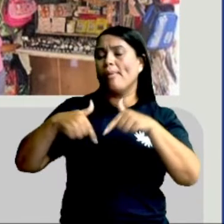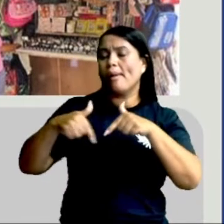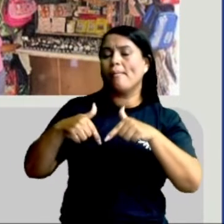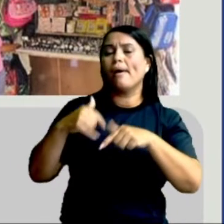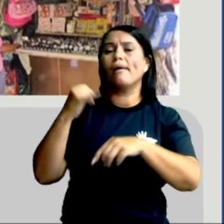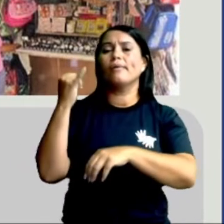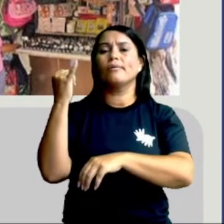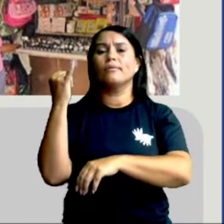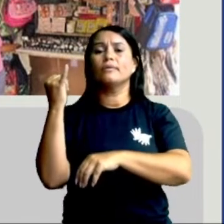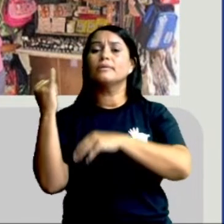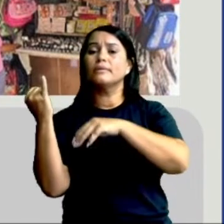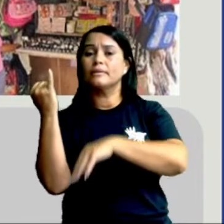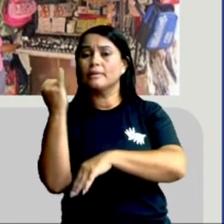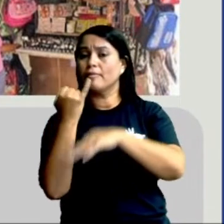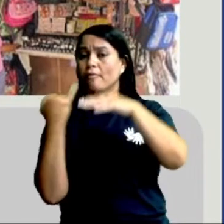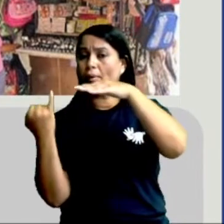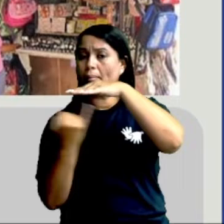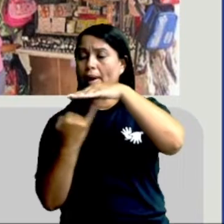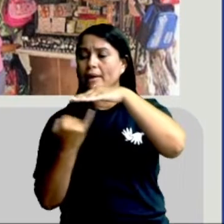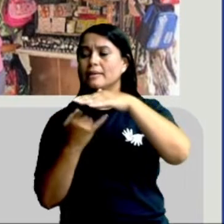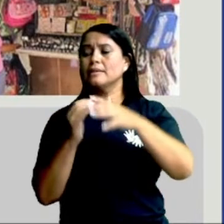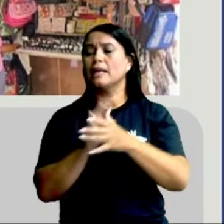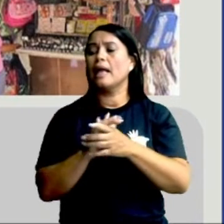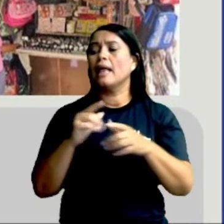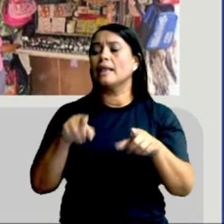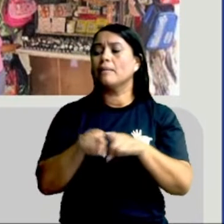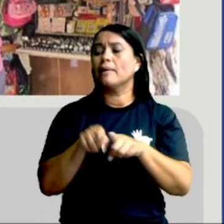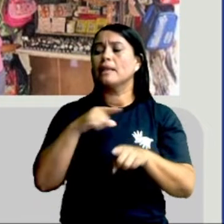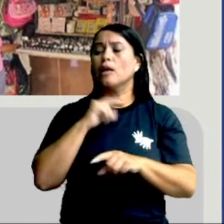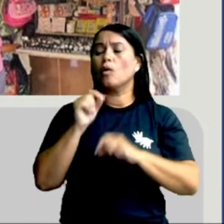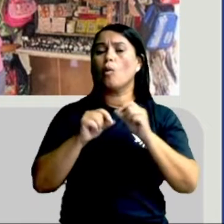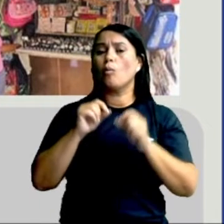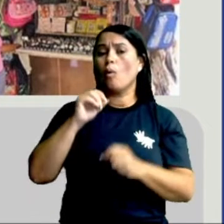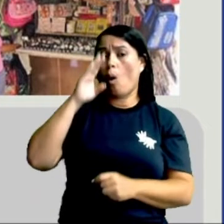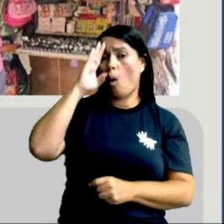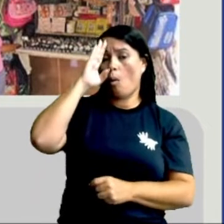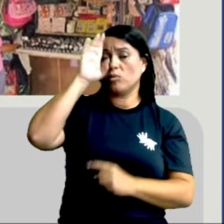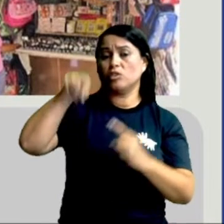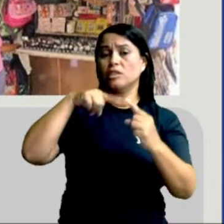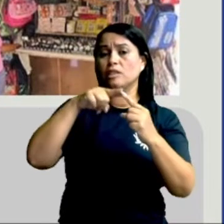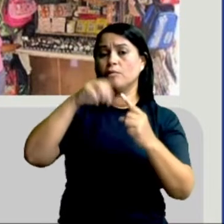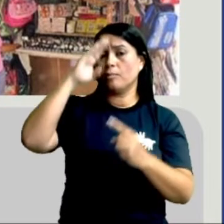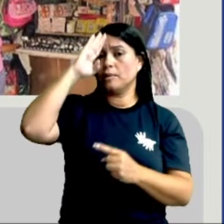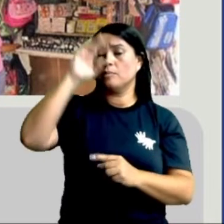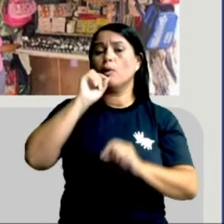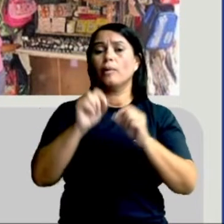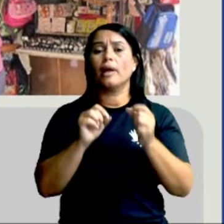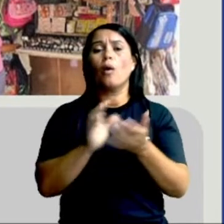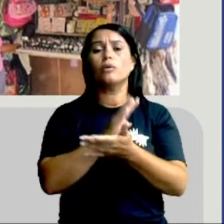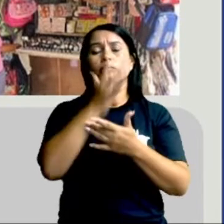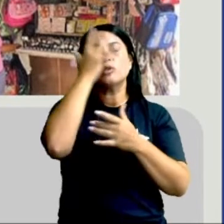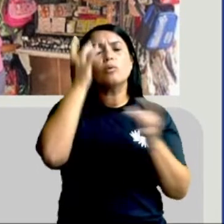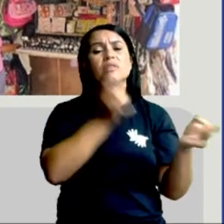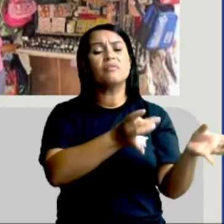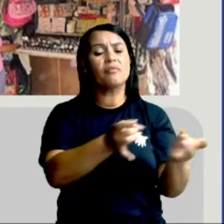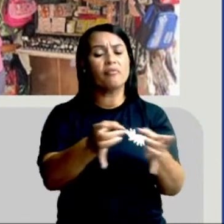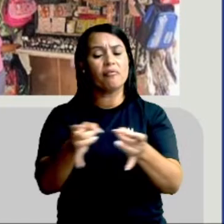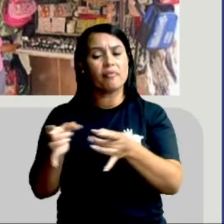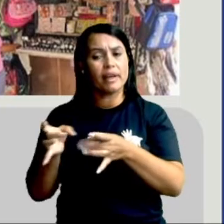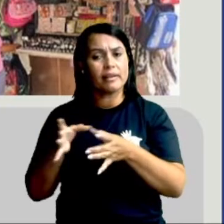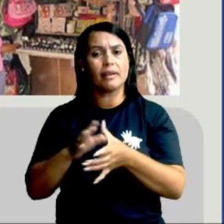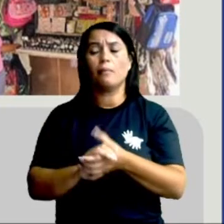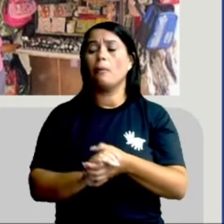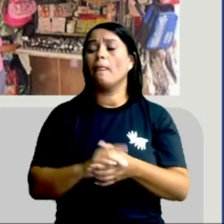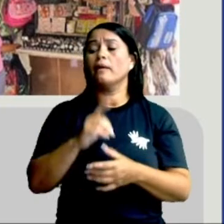serviço que tem como objetivo principal a geração de renda para as pessoas envolvidas no trabalho, tá?